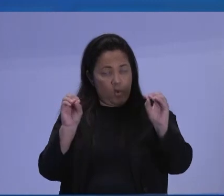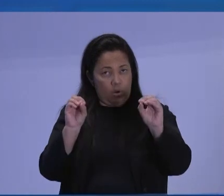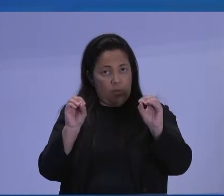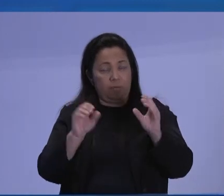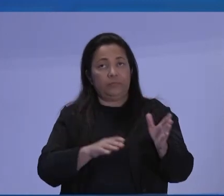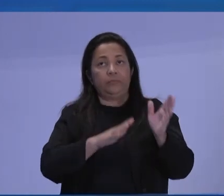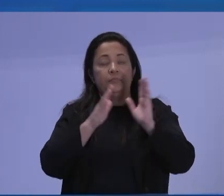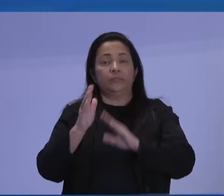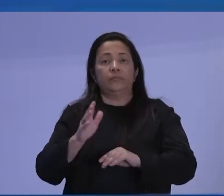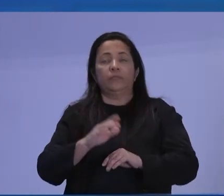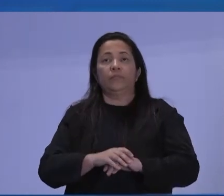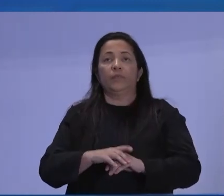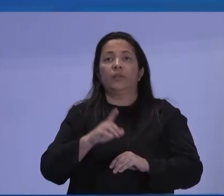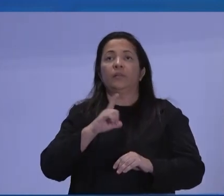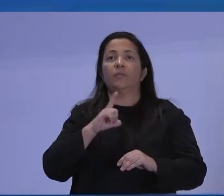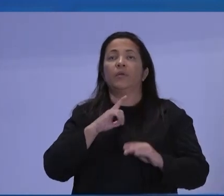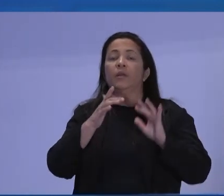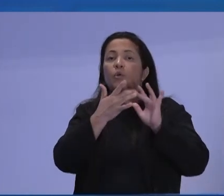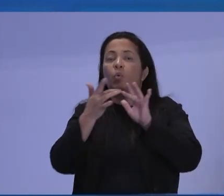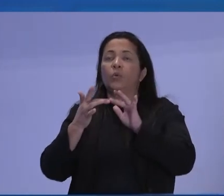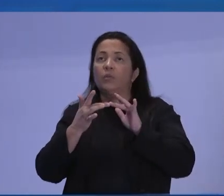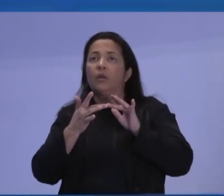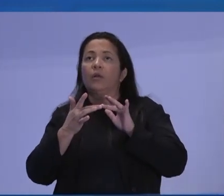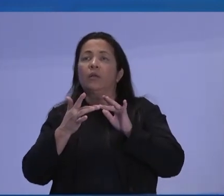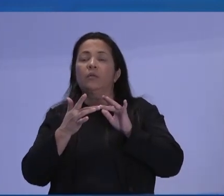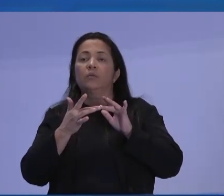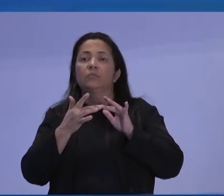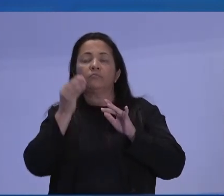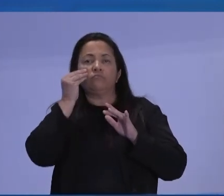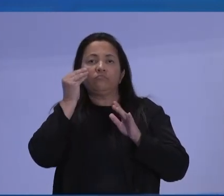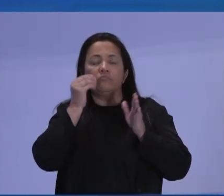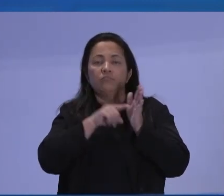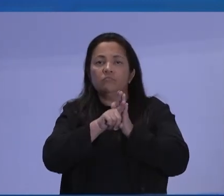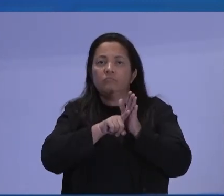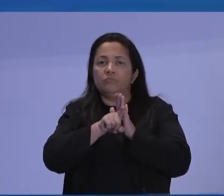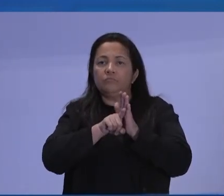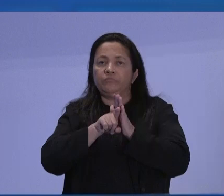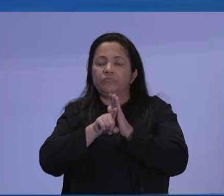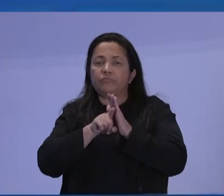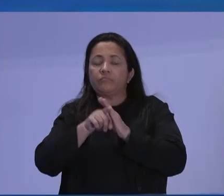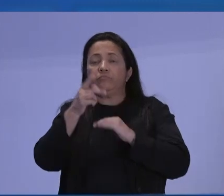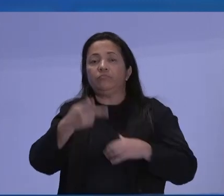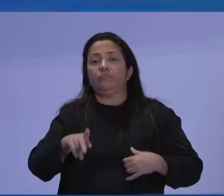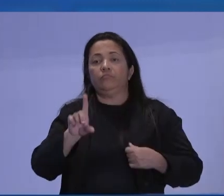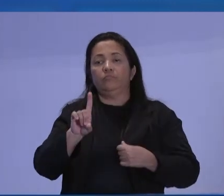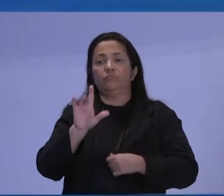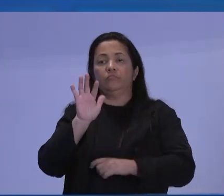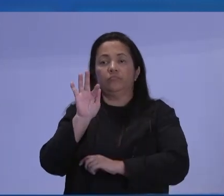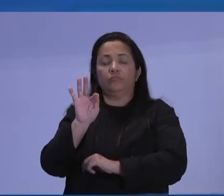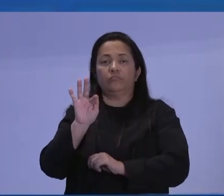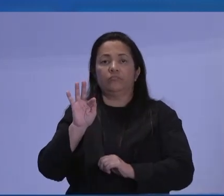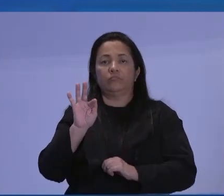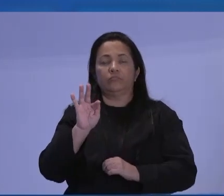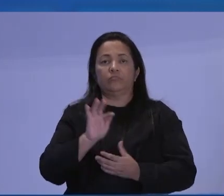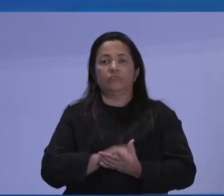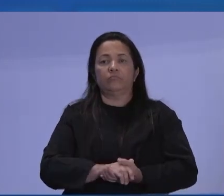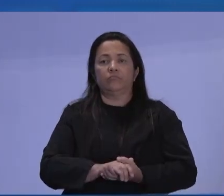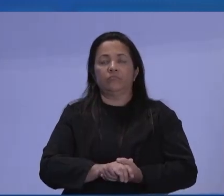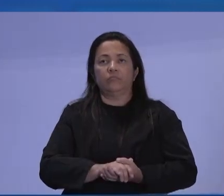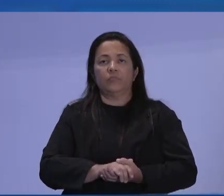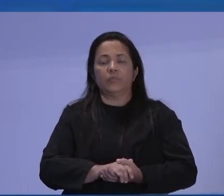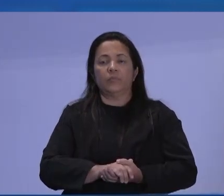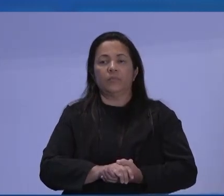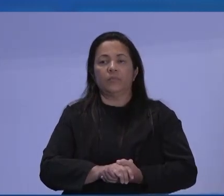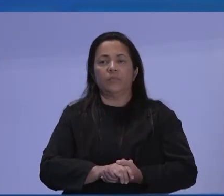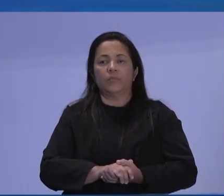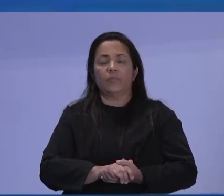A proporção de contatos examinados, aqui quando a gente vê também o Distrito Federal, ele é uma proporção maior